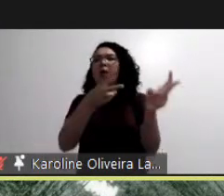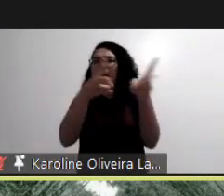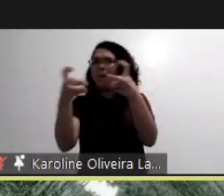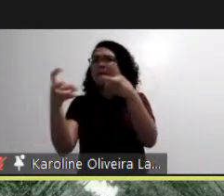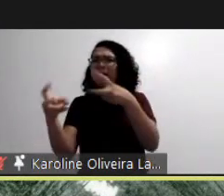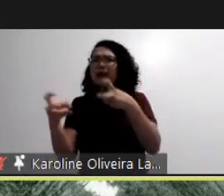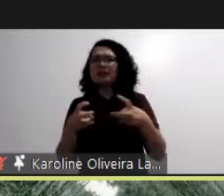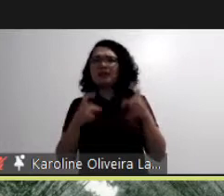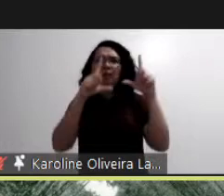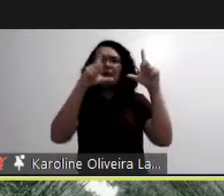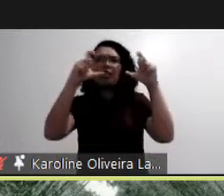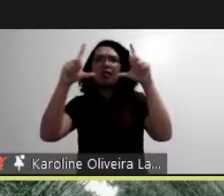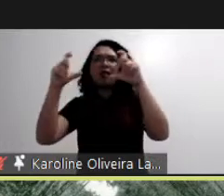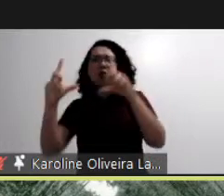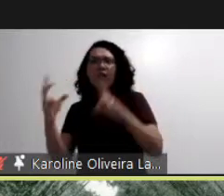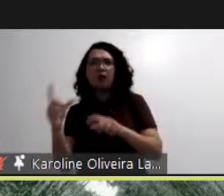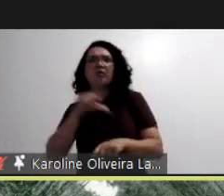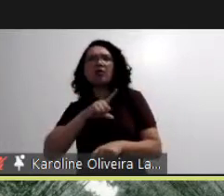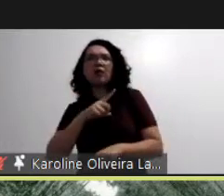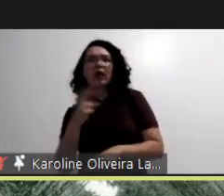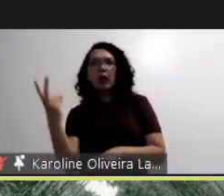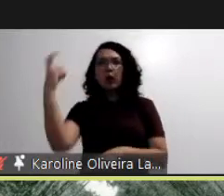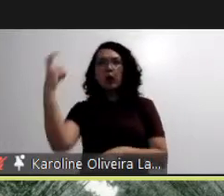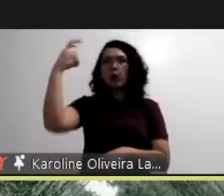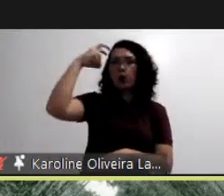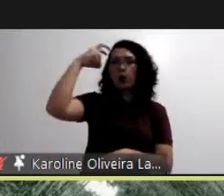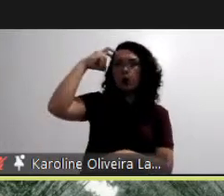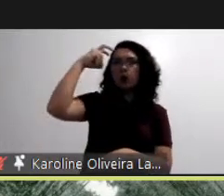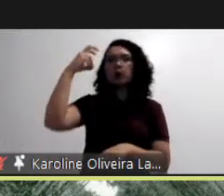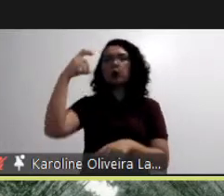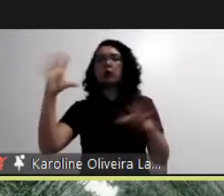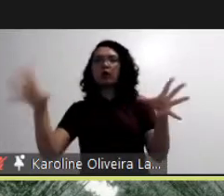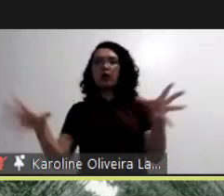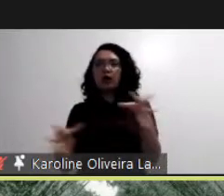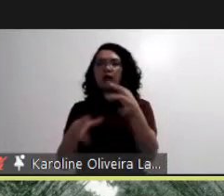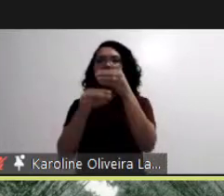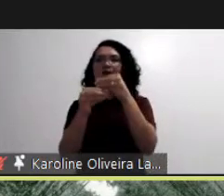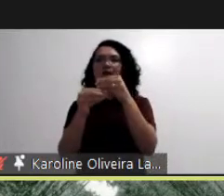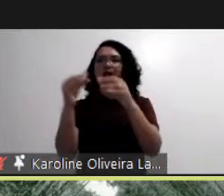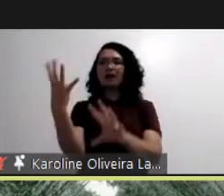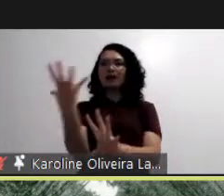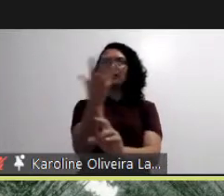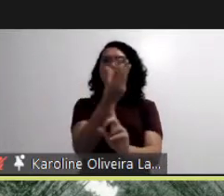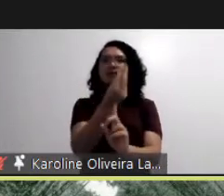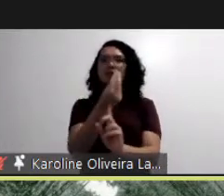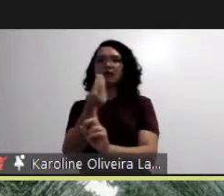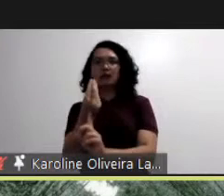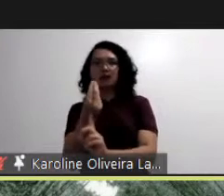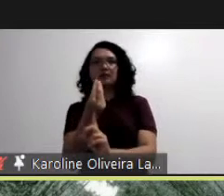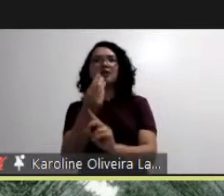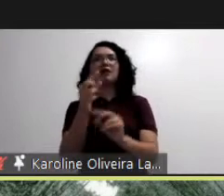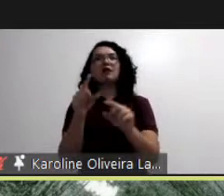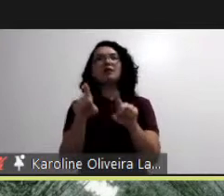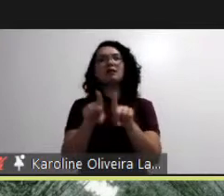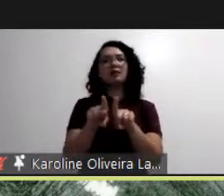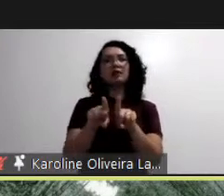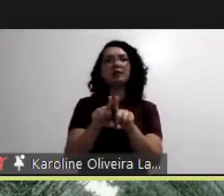da pintura, mas todo esse design do mobiliário feito pelos arquitetos da equipe,